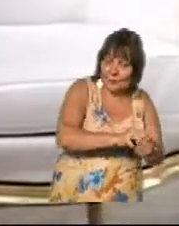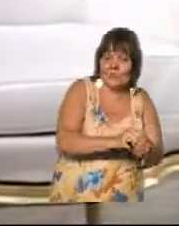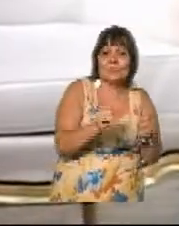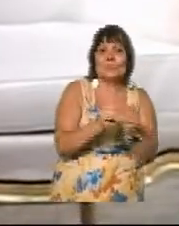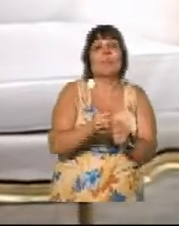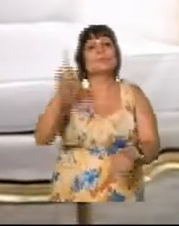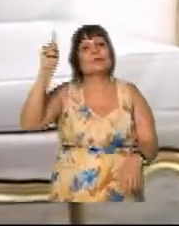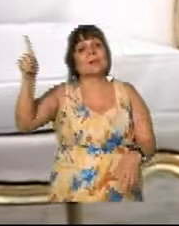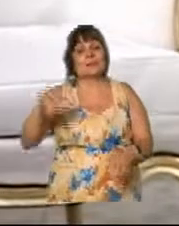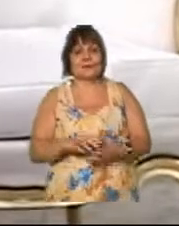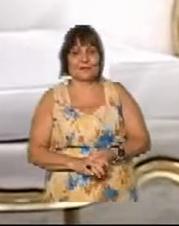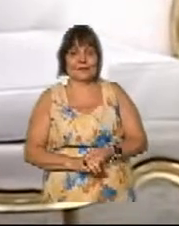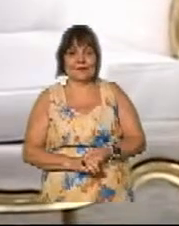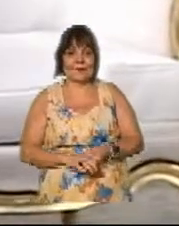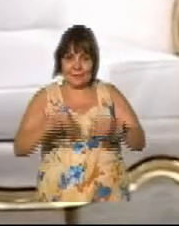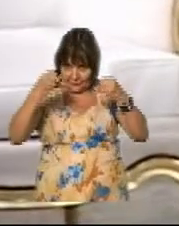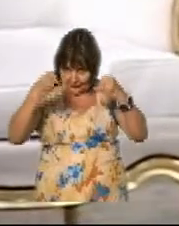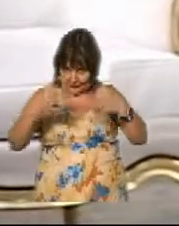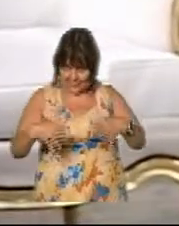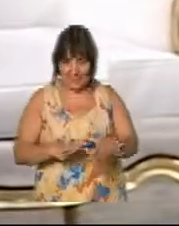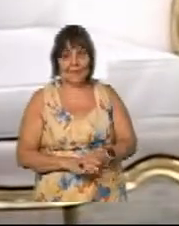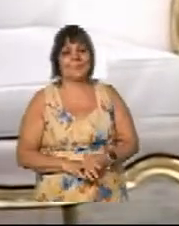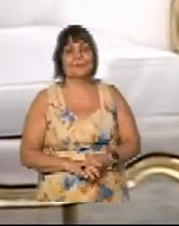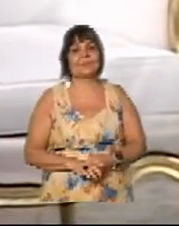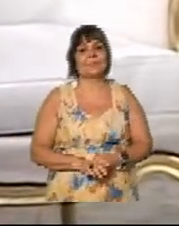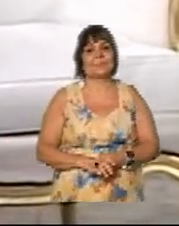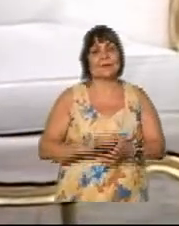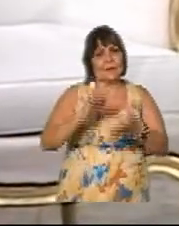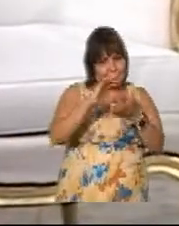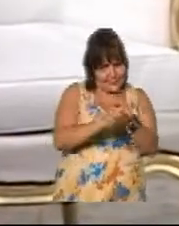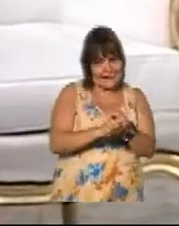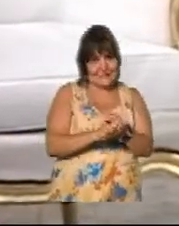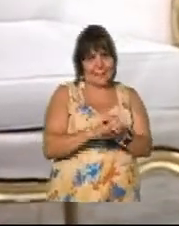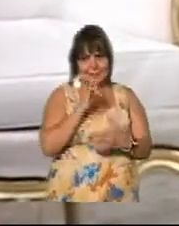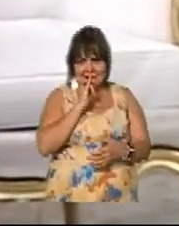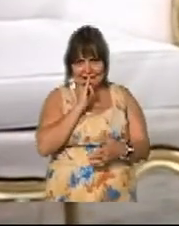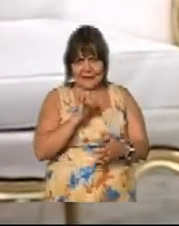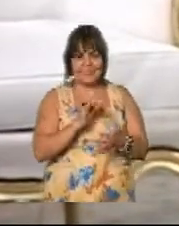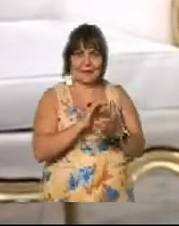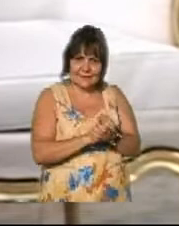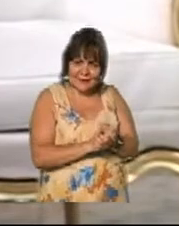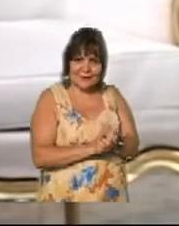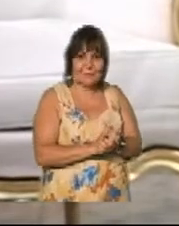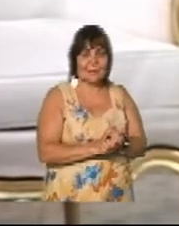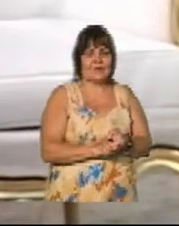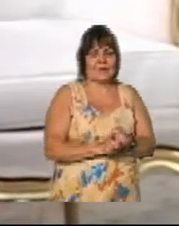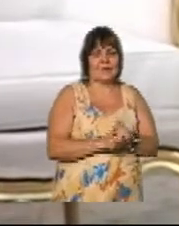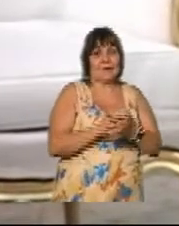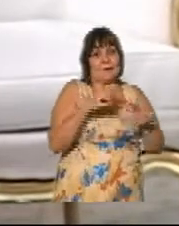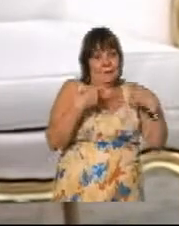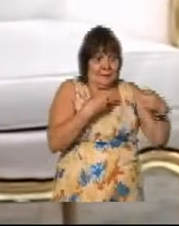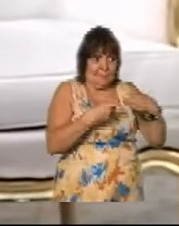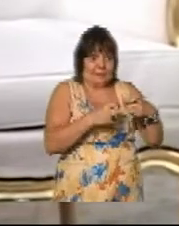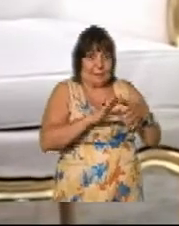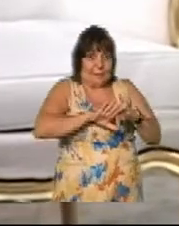isso de reconciliação. Vamos imaginar um casal. Um casal está aqui, está bem, um dia briga, se